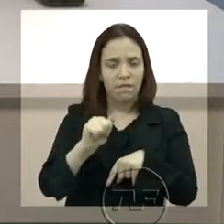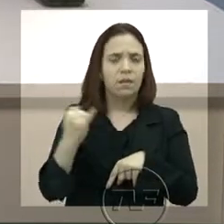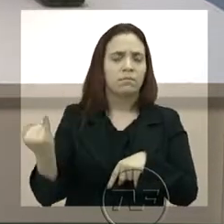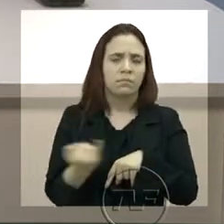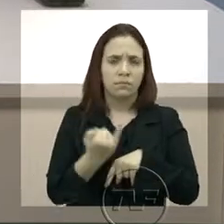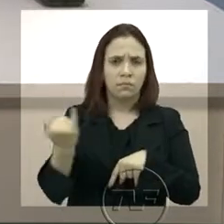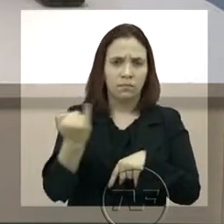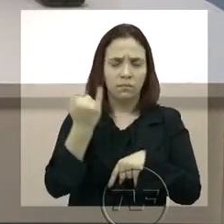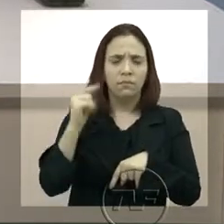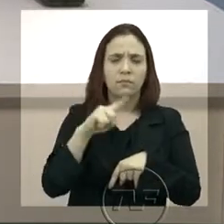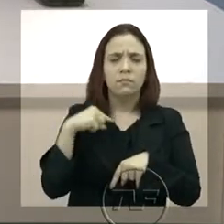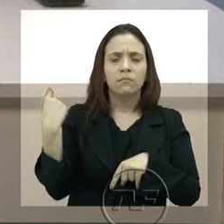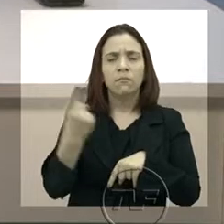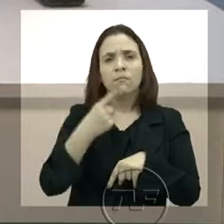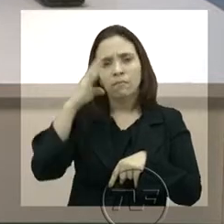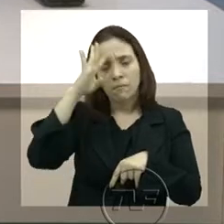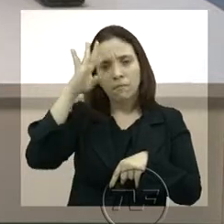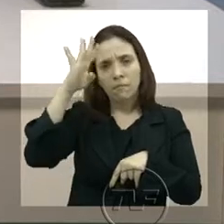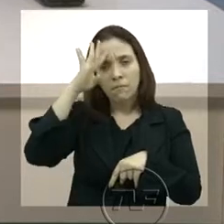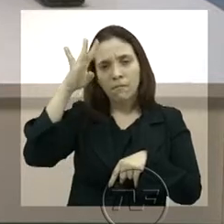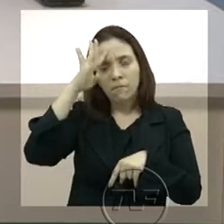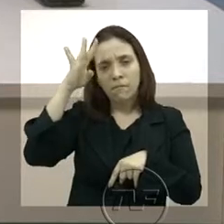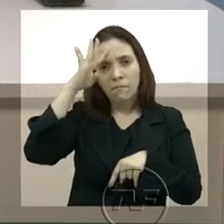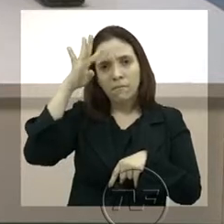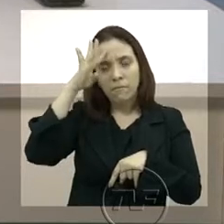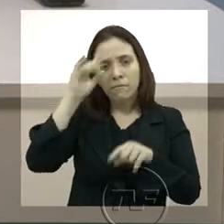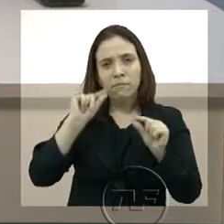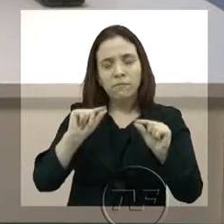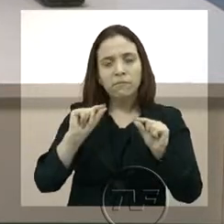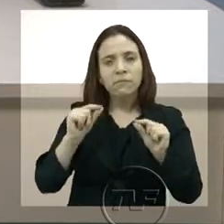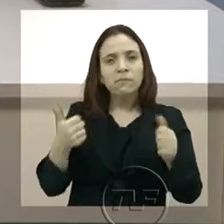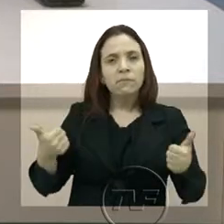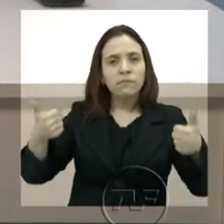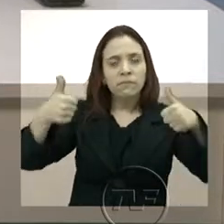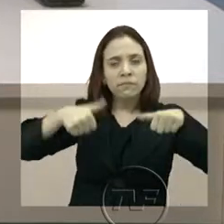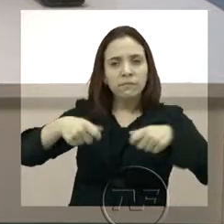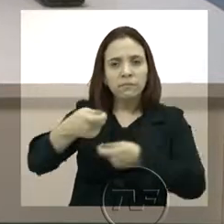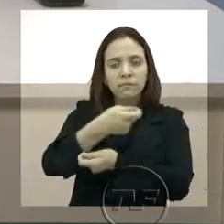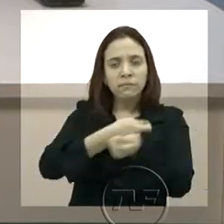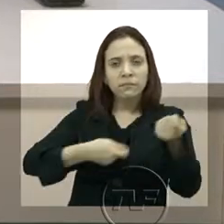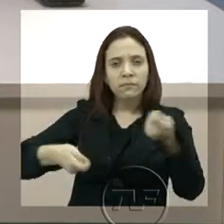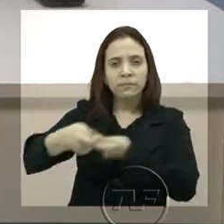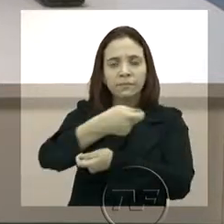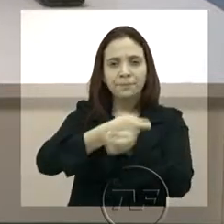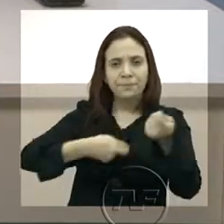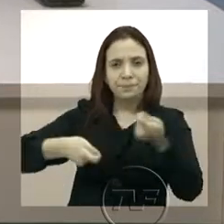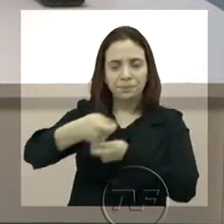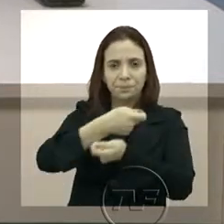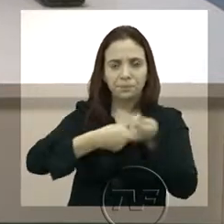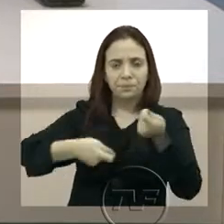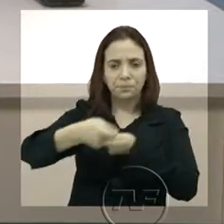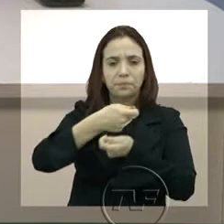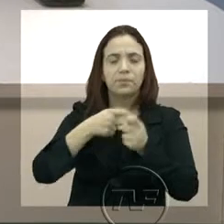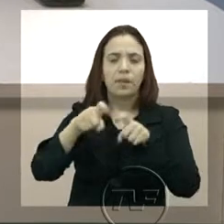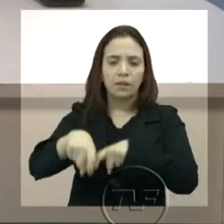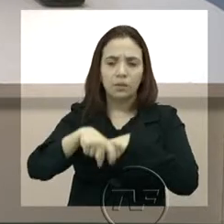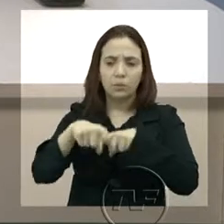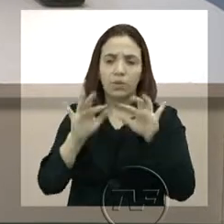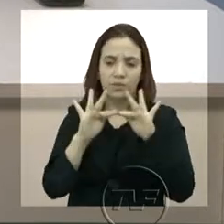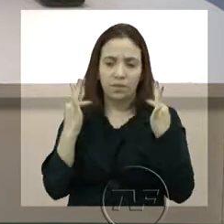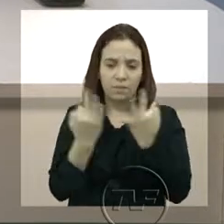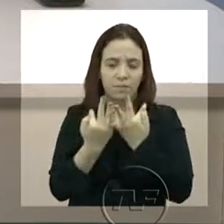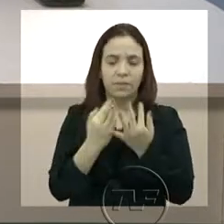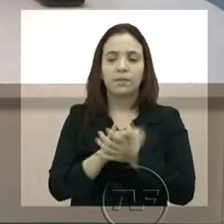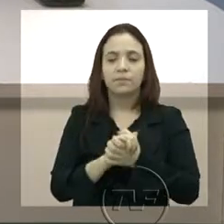nós não podemos pensar num colapso no agronegócio, nem na garantia da agricultura familiar.